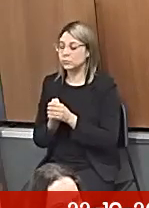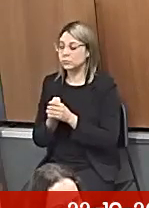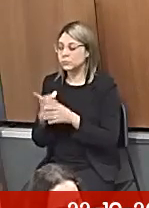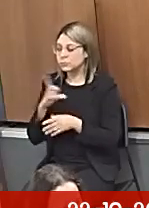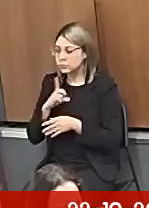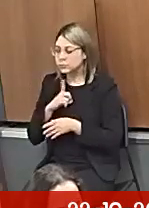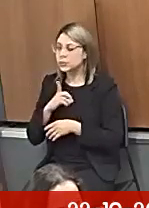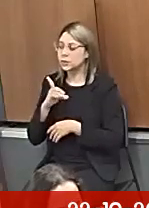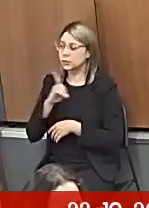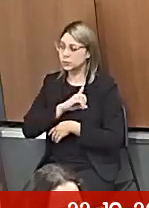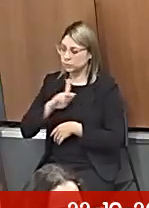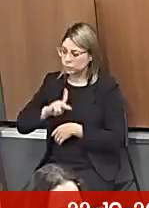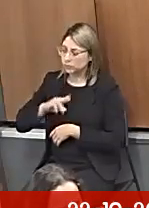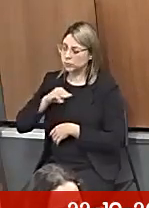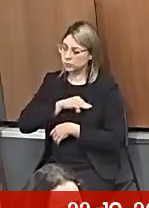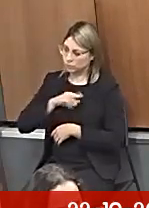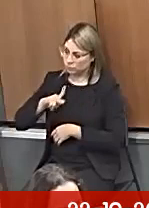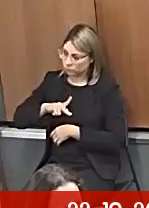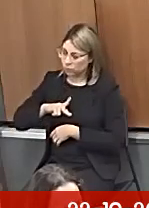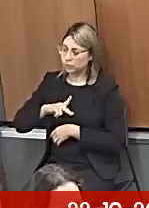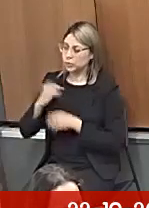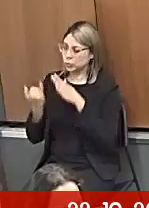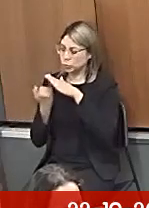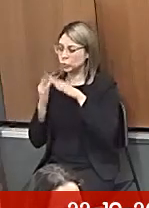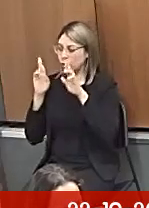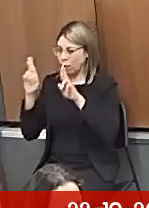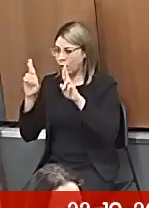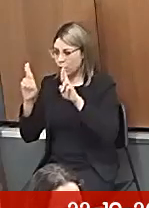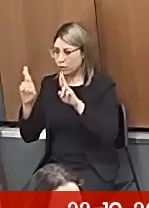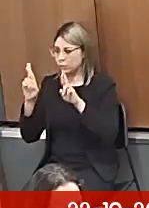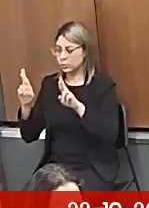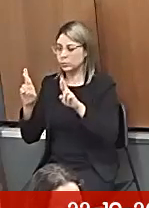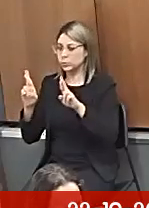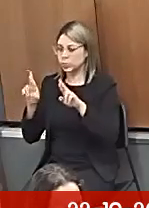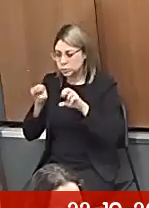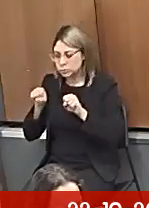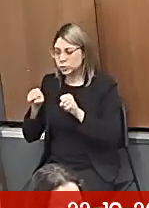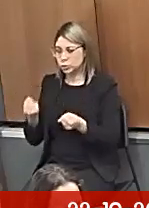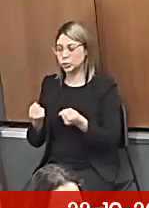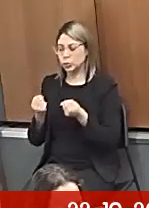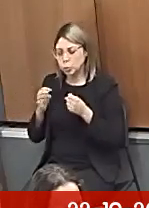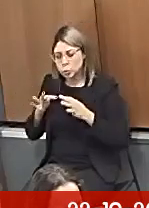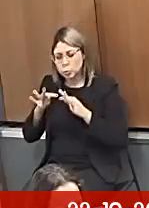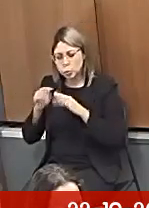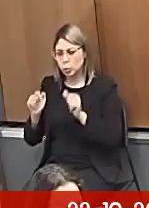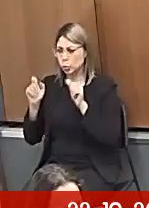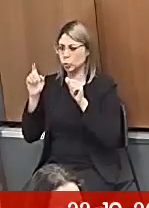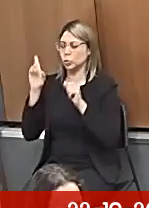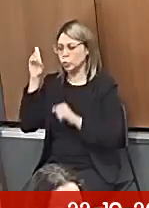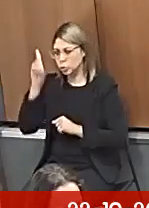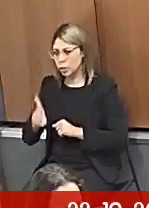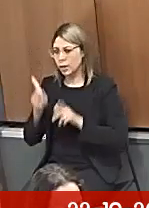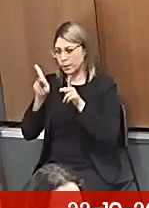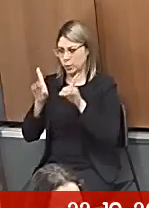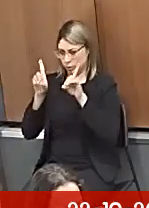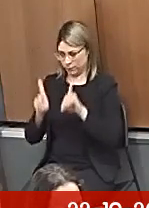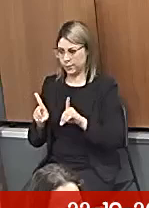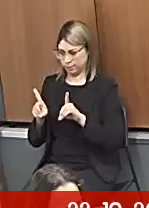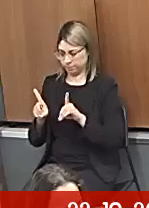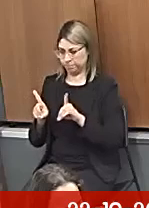estipula a Defensoria Pública e o Ministério Público como as instituições responsáveis por resguardar todos os direitos da pessoa com